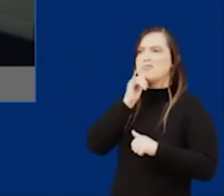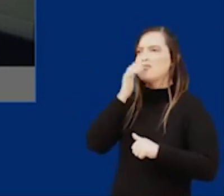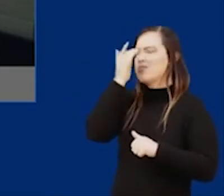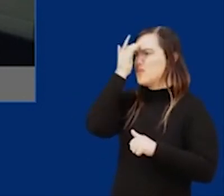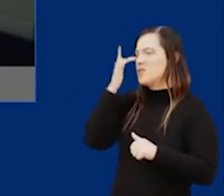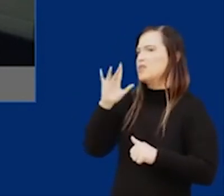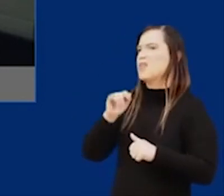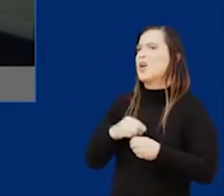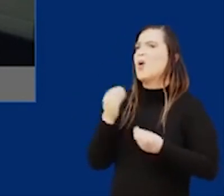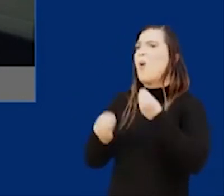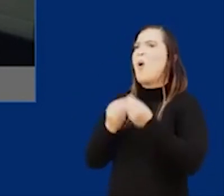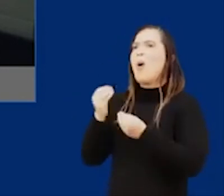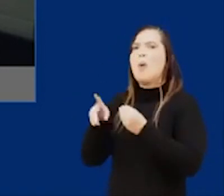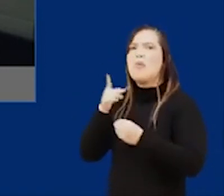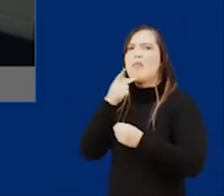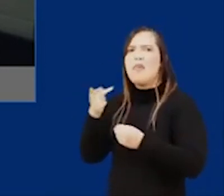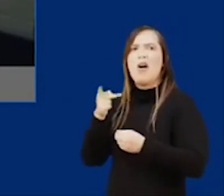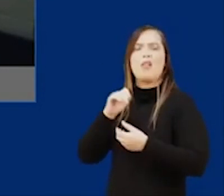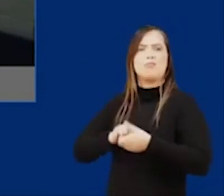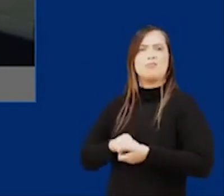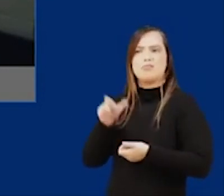fala da fórmula, né?